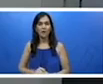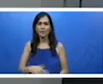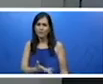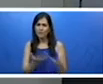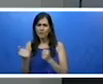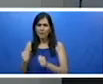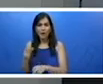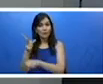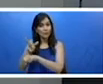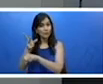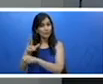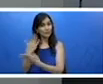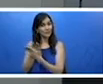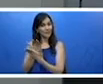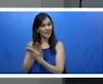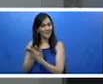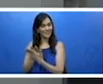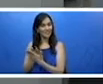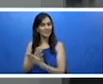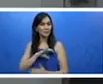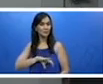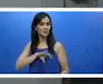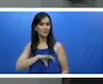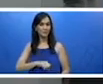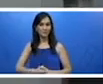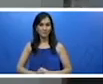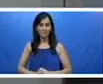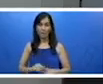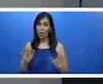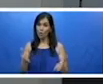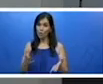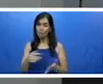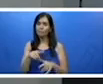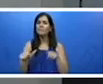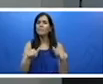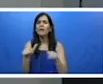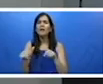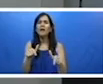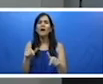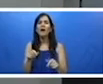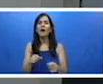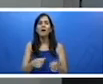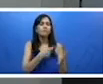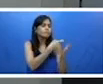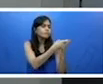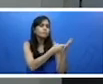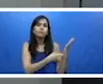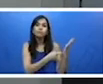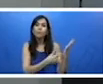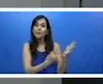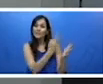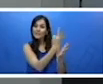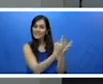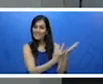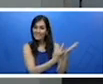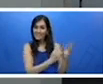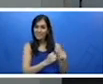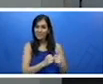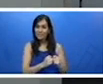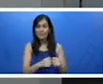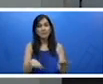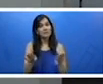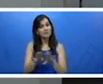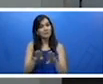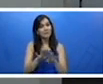videoaula. Hoje nós trabalharemos a produção de texto. O título, outro texto de opinião,